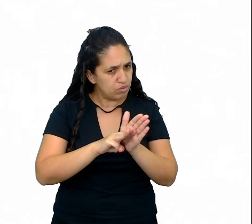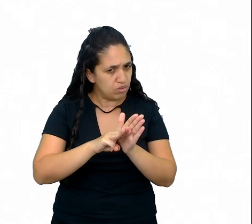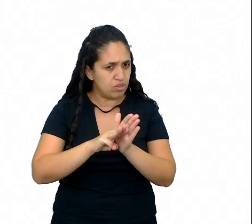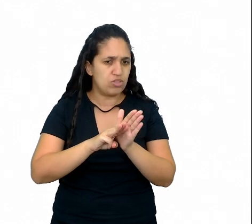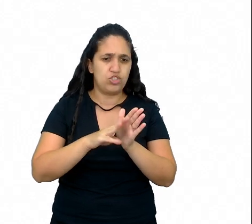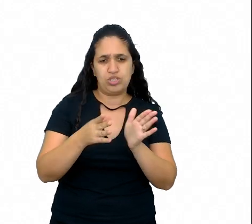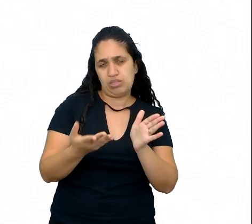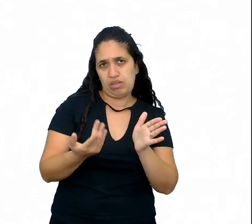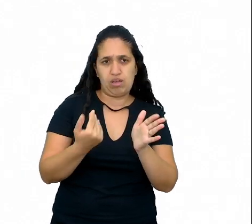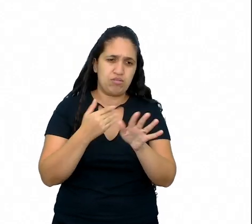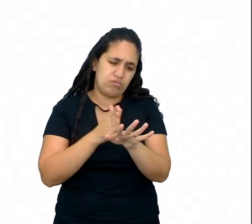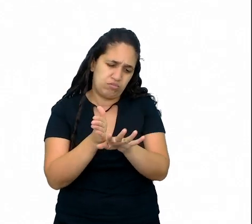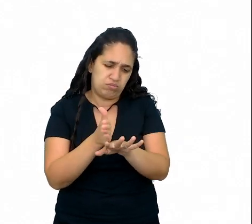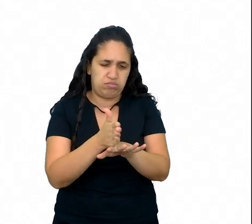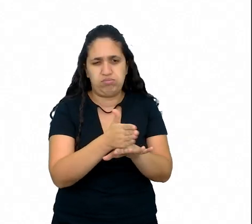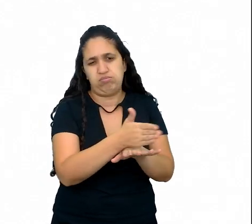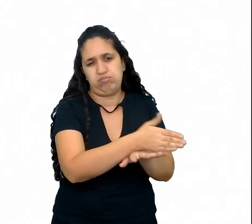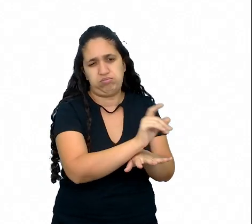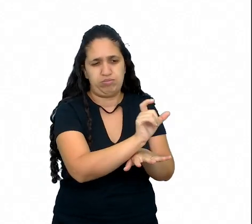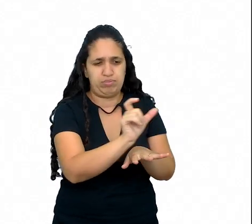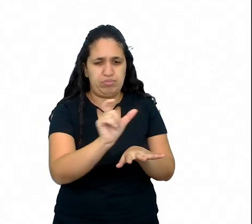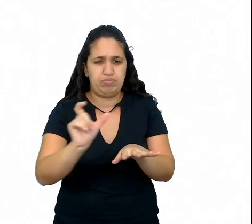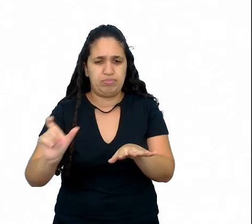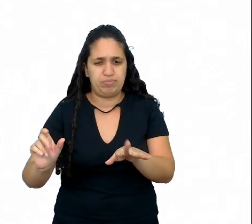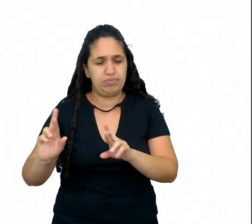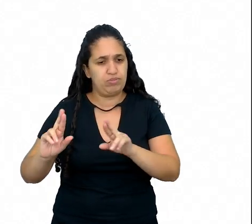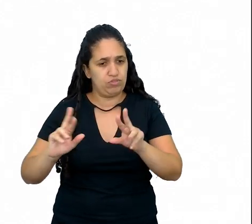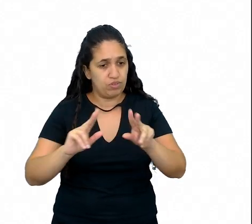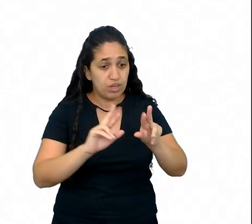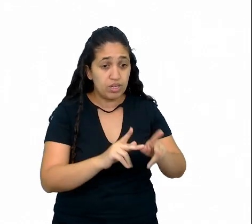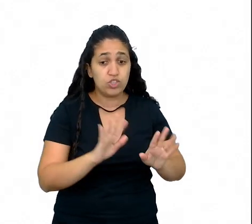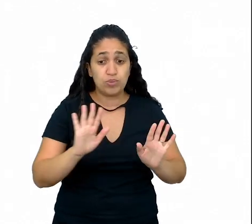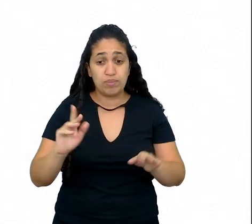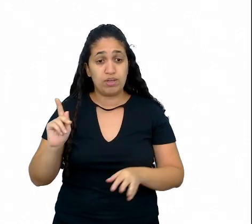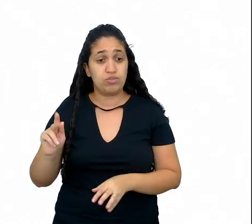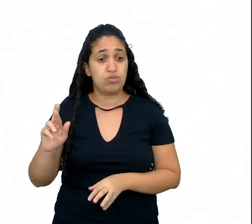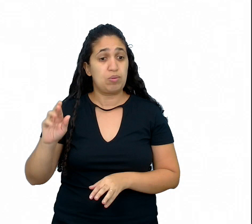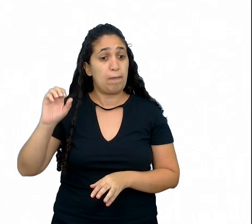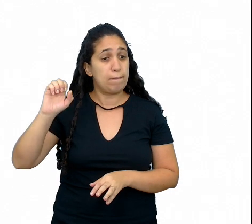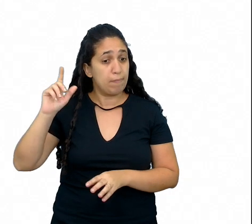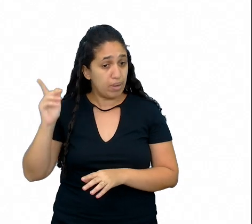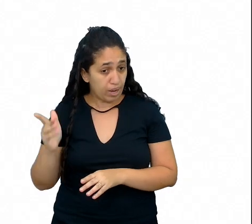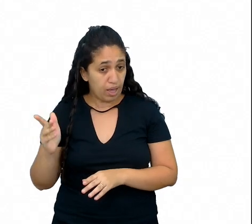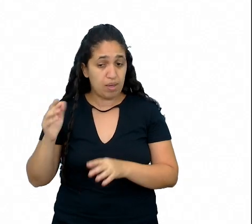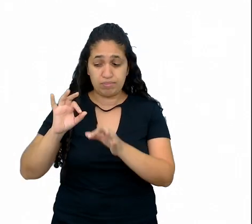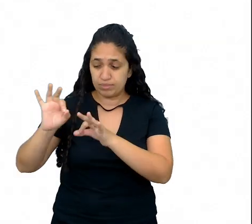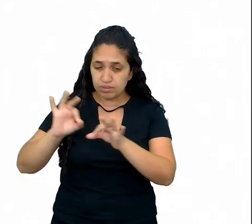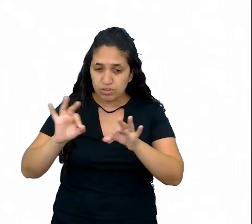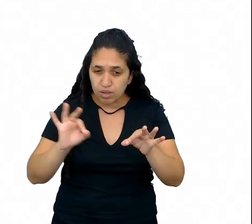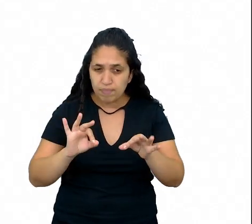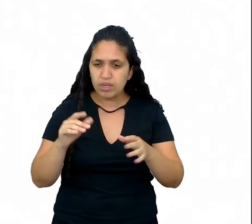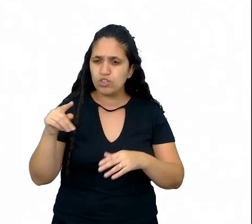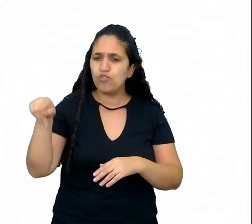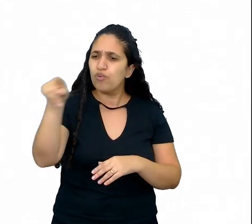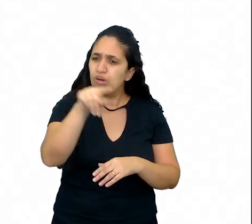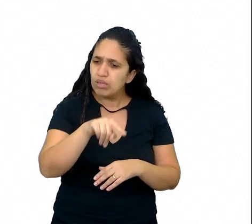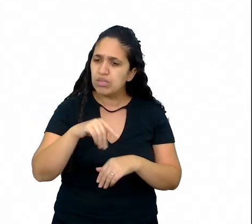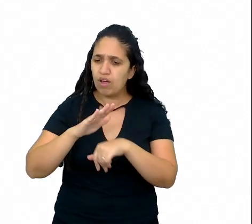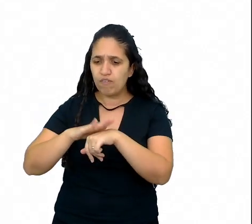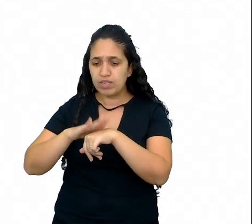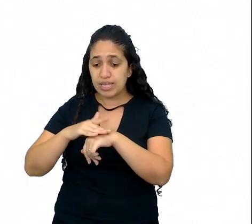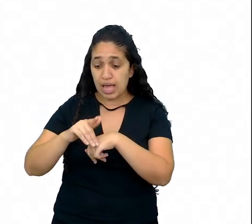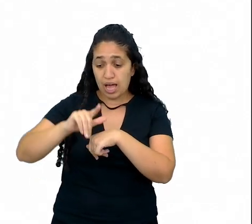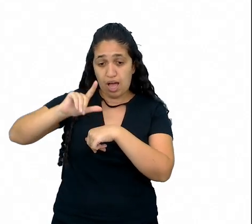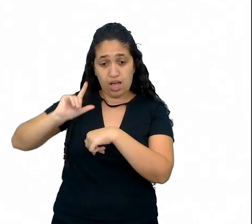seus termos específicos, né? Mas o pré-planejamento são o que vocês devem fazer antes